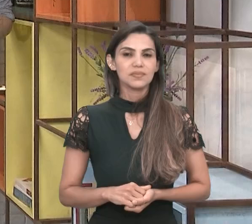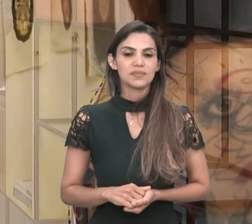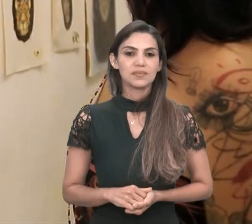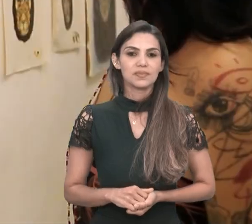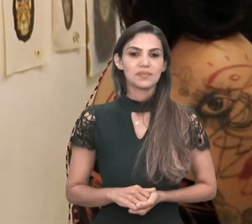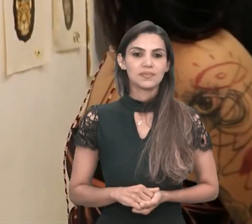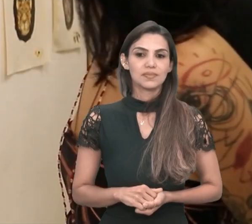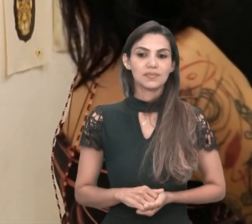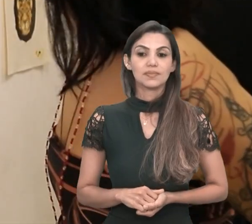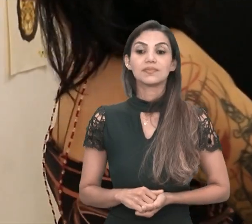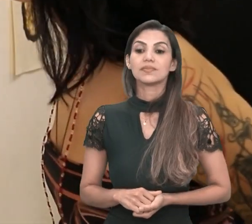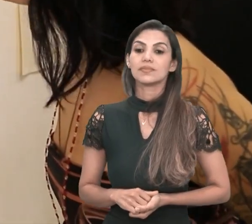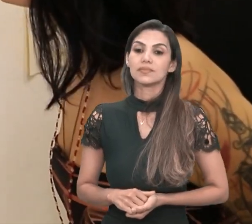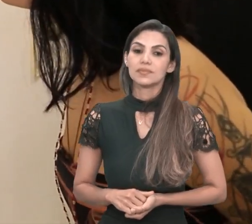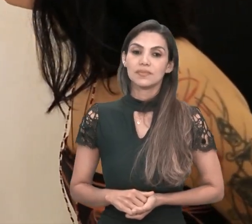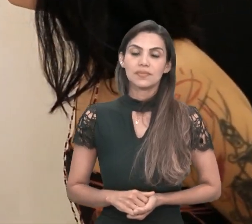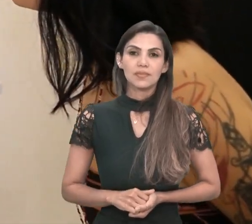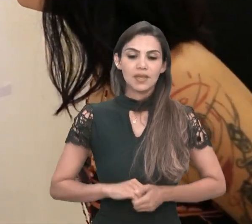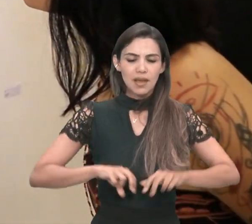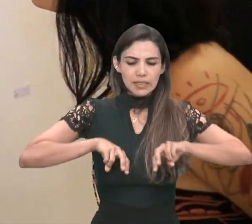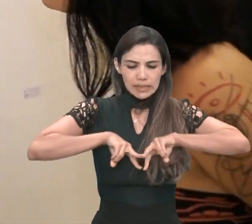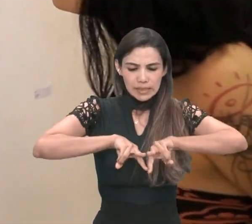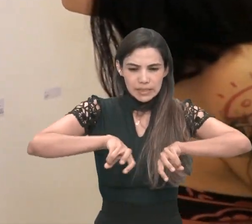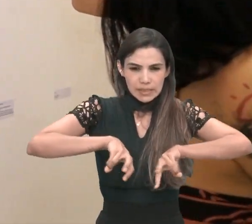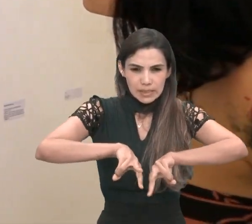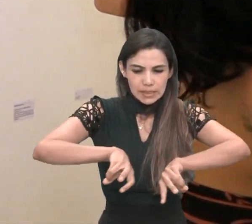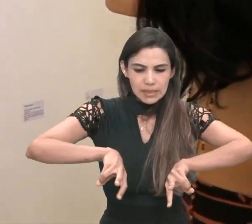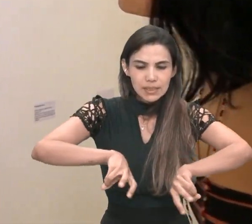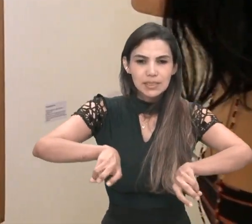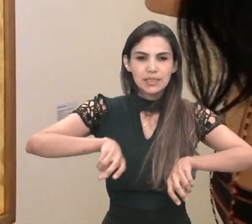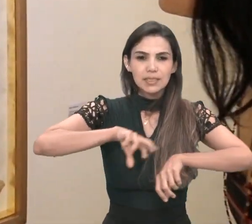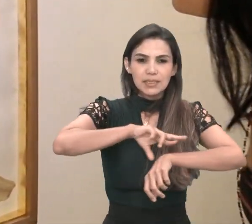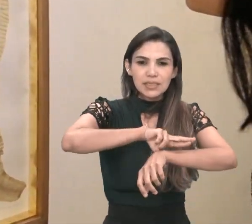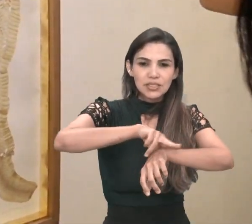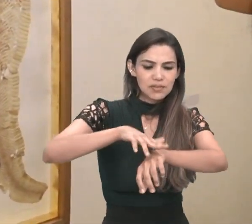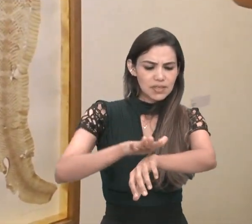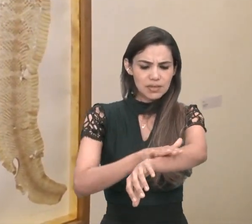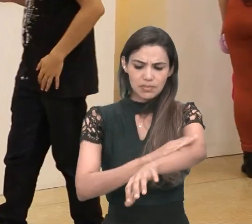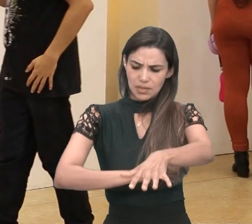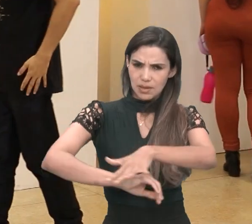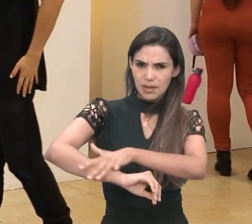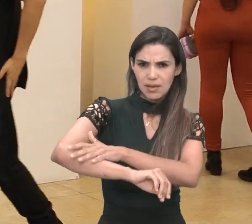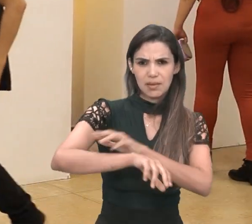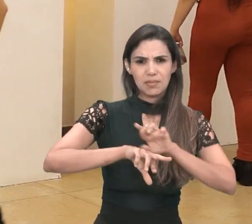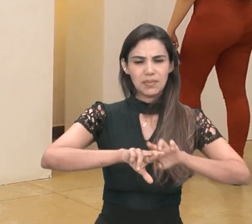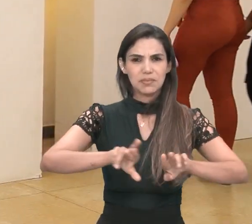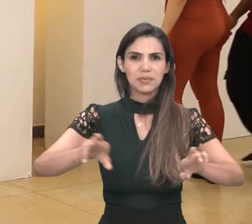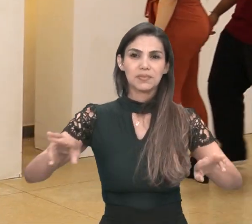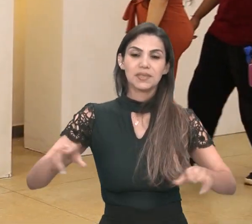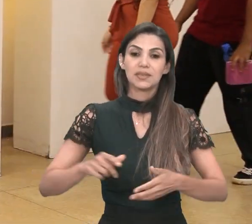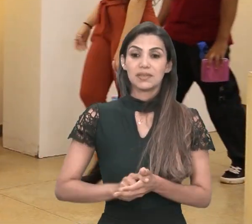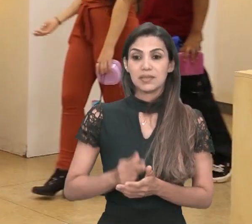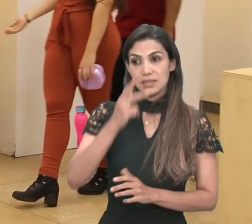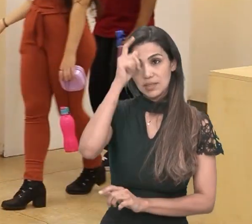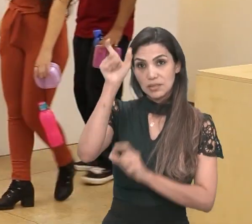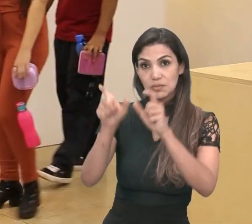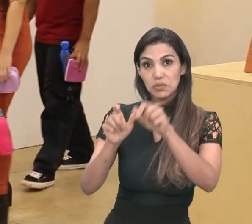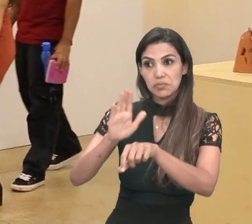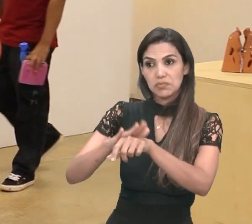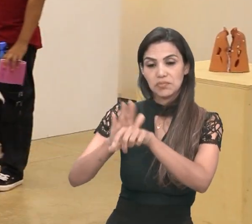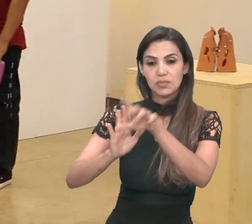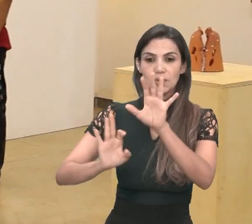Uma imersão nas muitas facetas da pele. Assim, Os organizadores descreveram